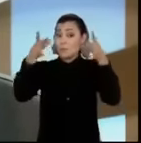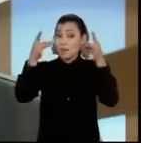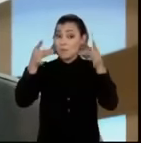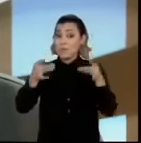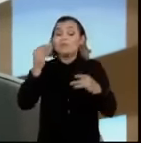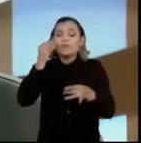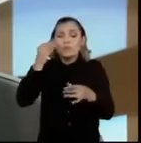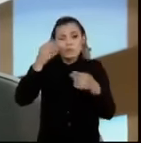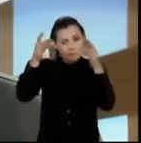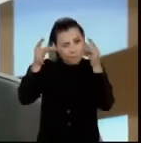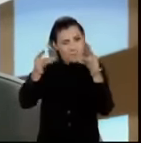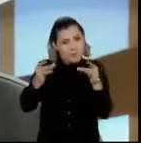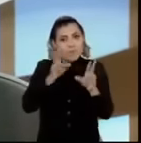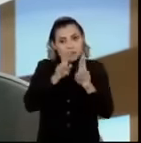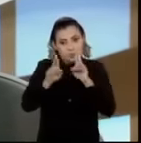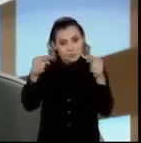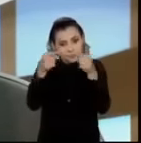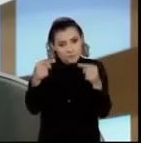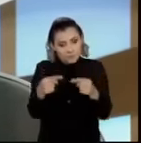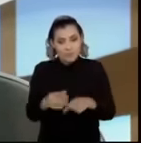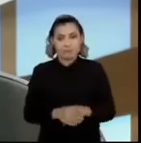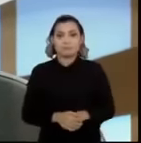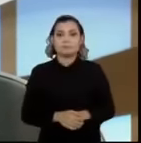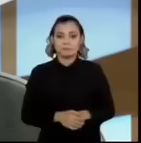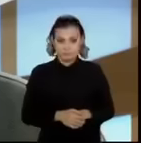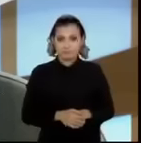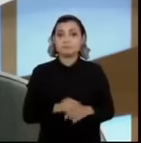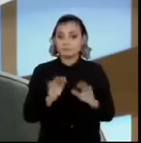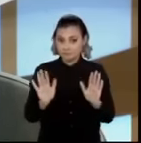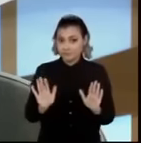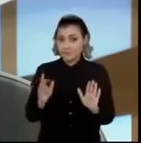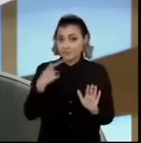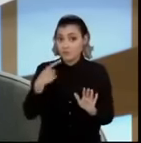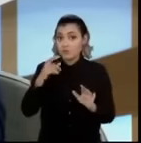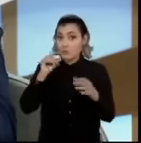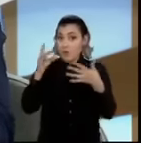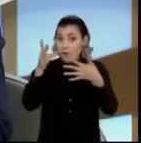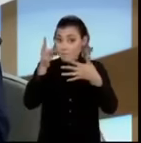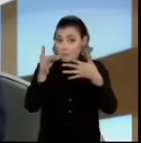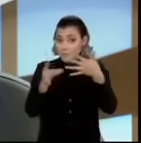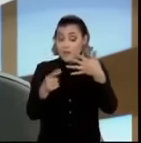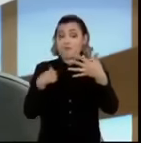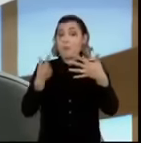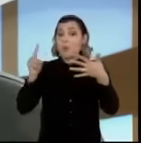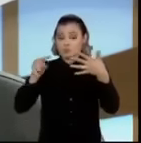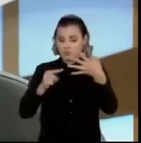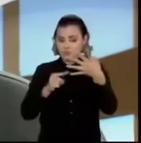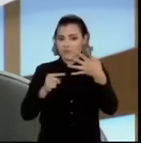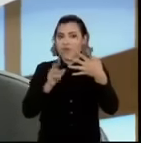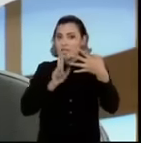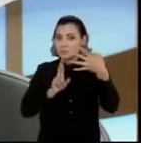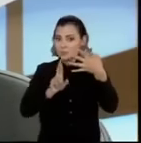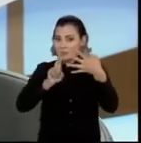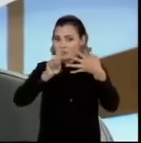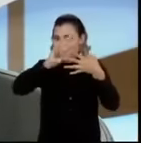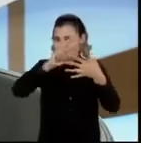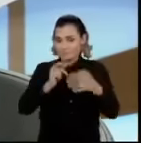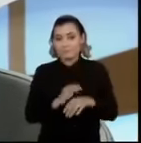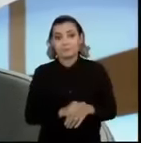de todos eles para ir respondendo um a um. É que é a mesma linha, né? Eu vou pegar o último de trás para frente. Espigão do